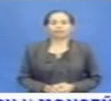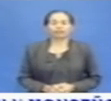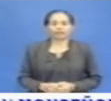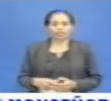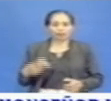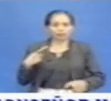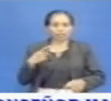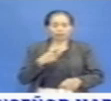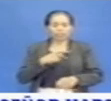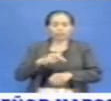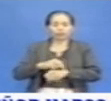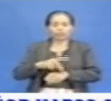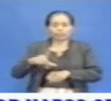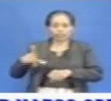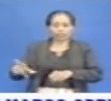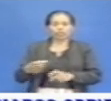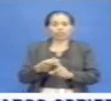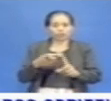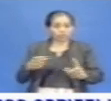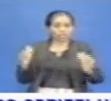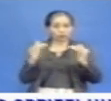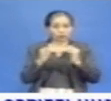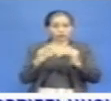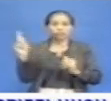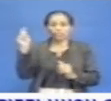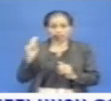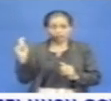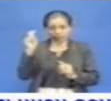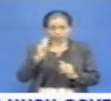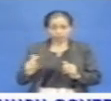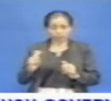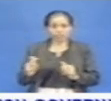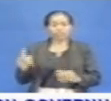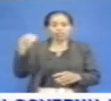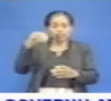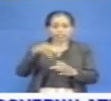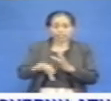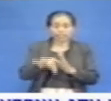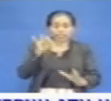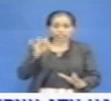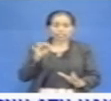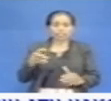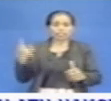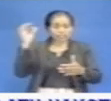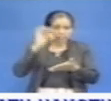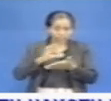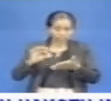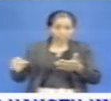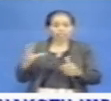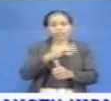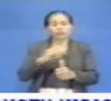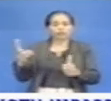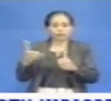Parlamento Nacional e Rússia Plenária, terça-feira, né? Destitui secretária no vice-secretária Parlamento Nacional,